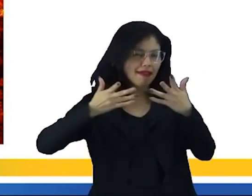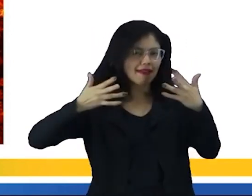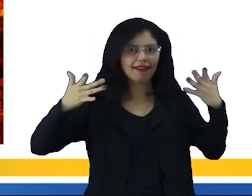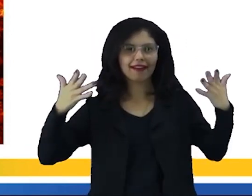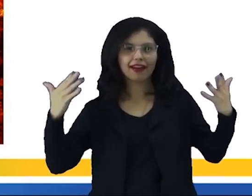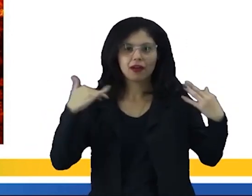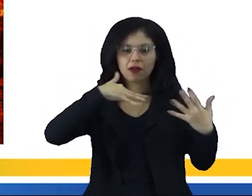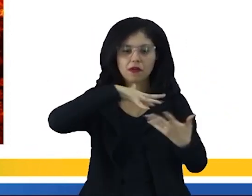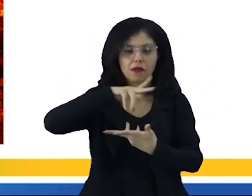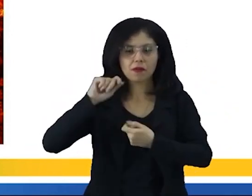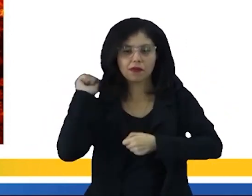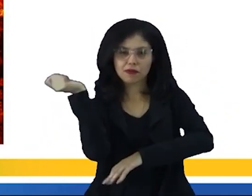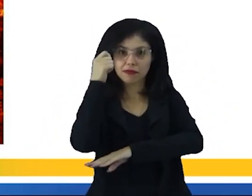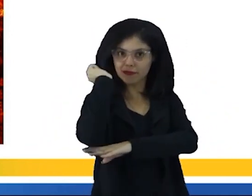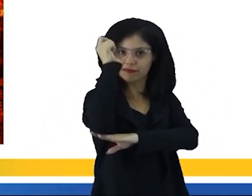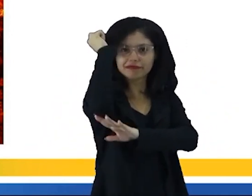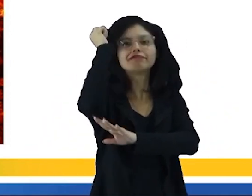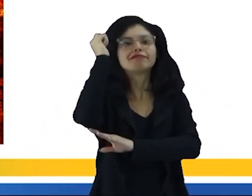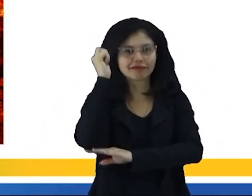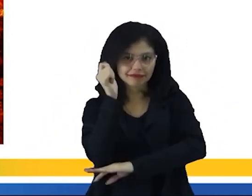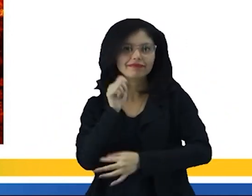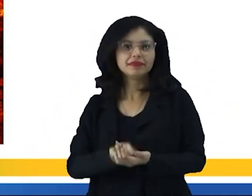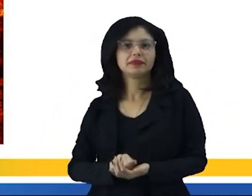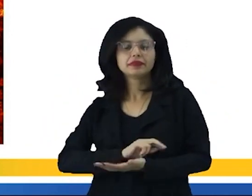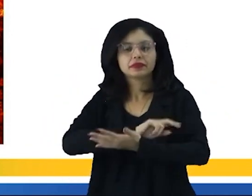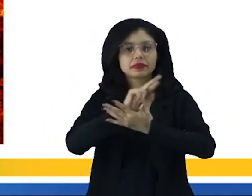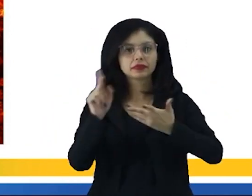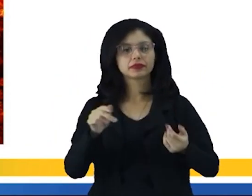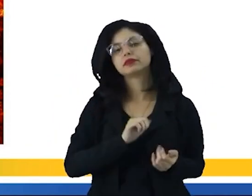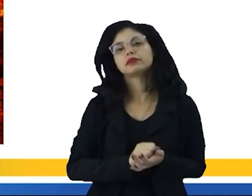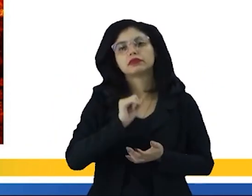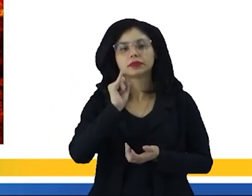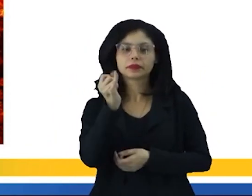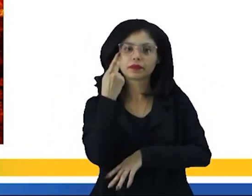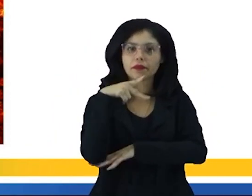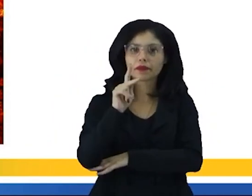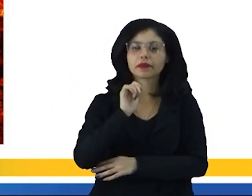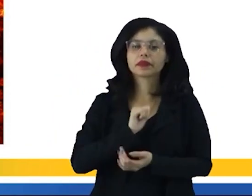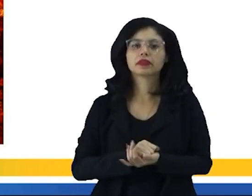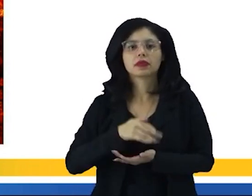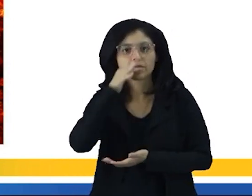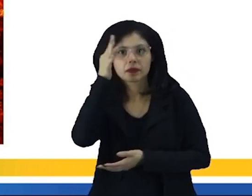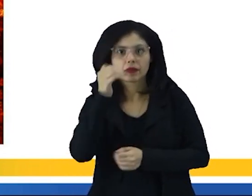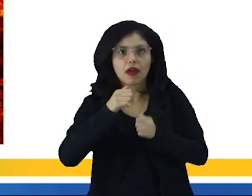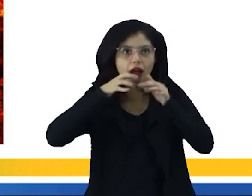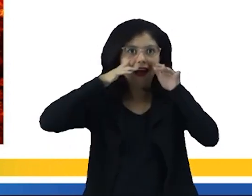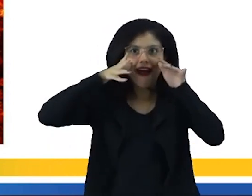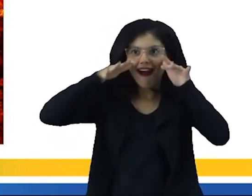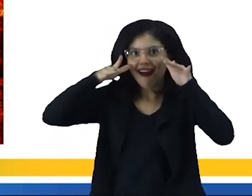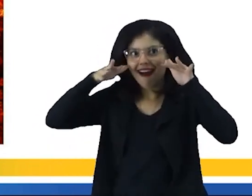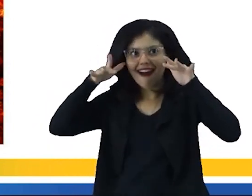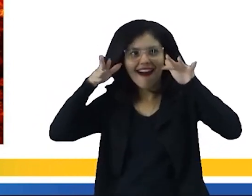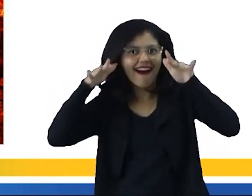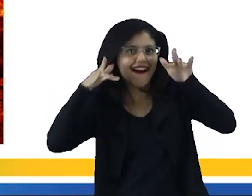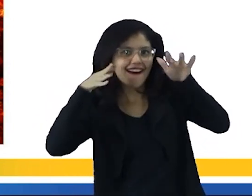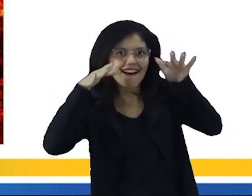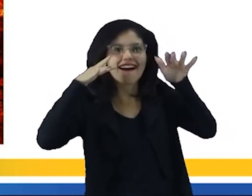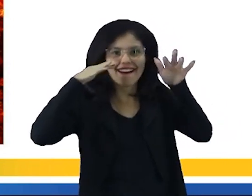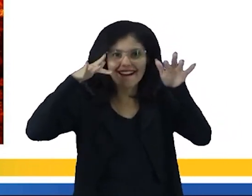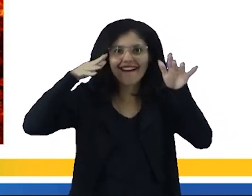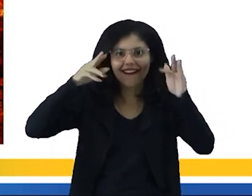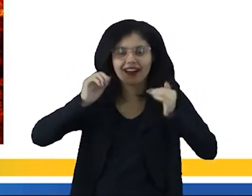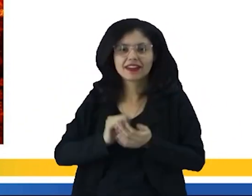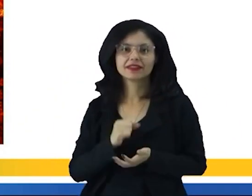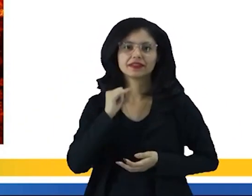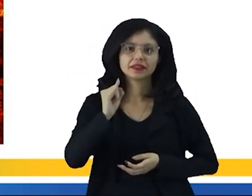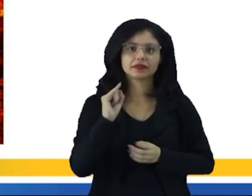está no mundo mágico, porque são muitas coisas. Se você for no período da primavera, você fica bastante vislumbrado. Se